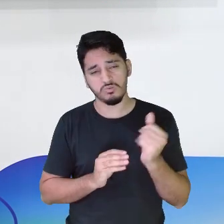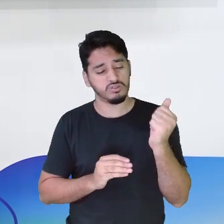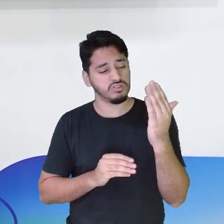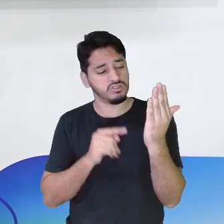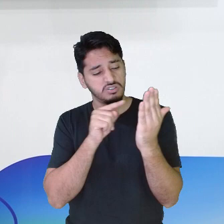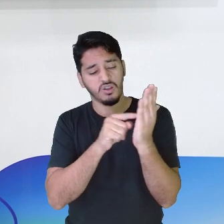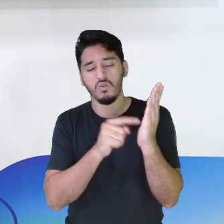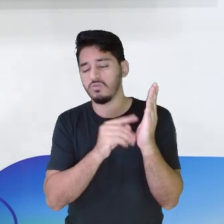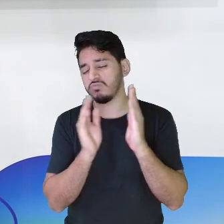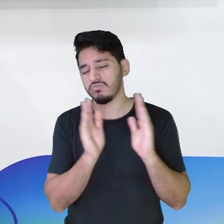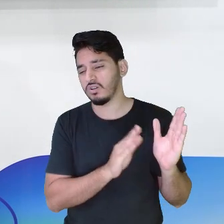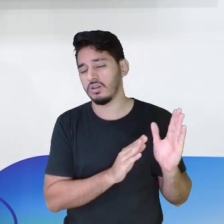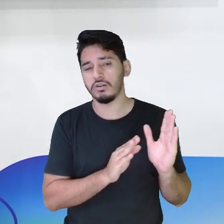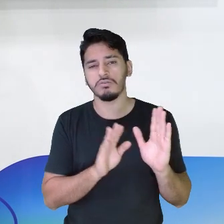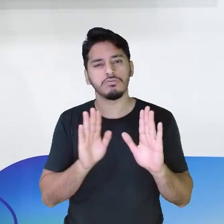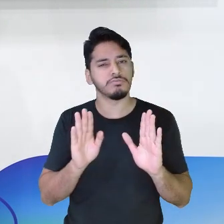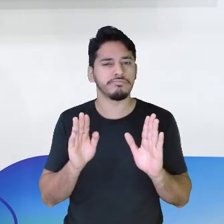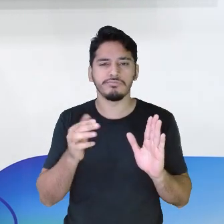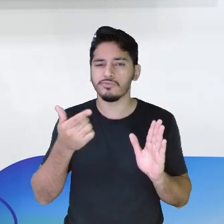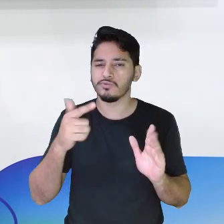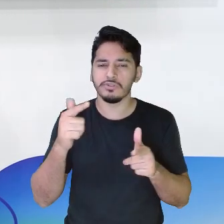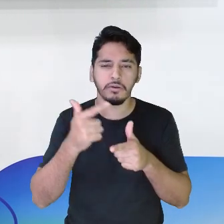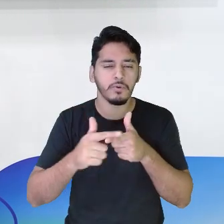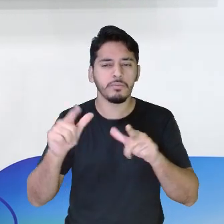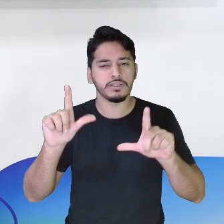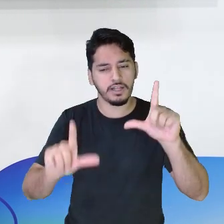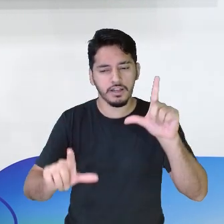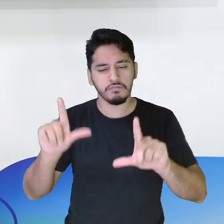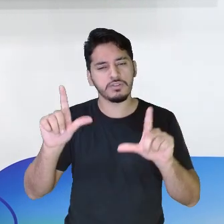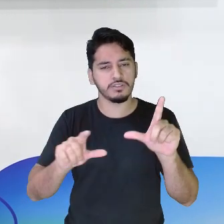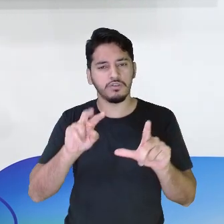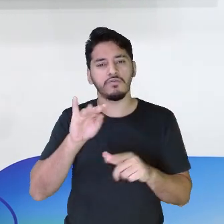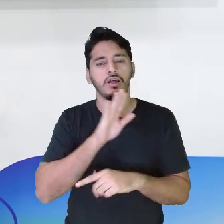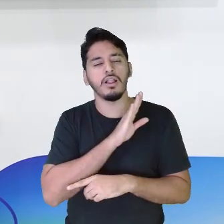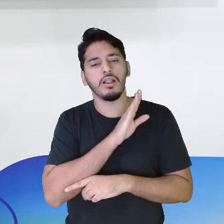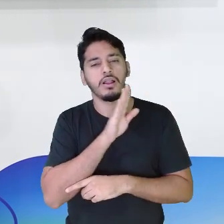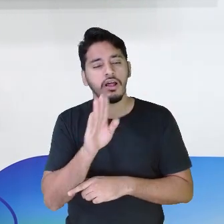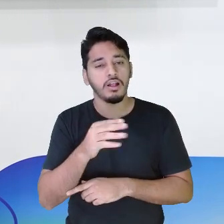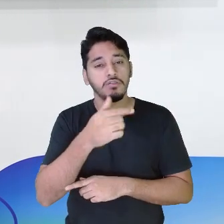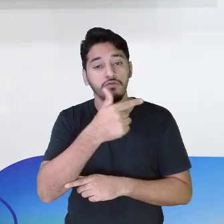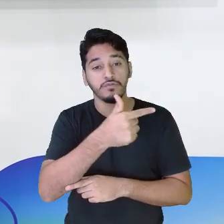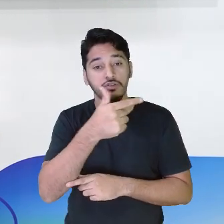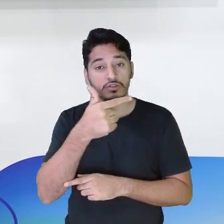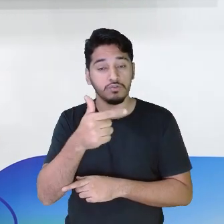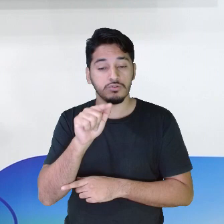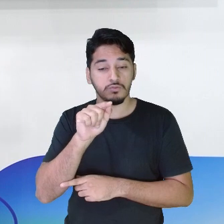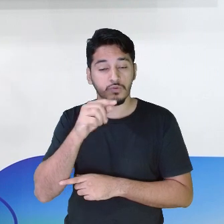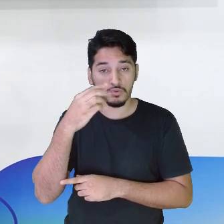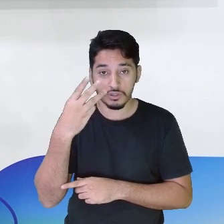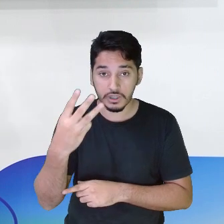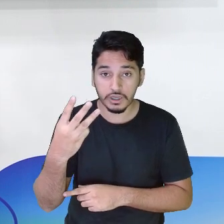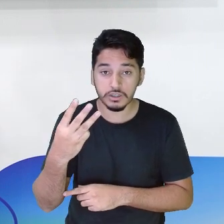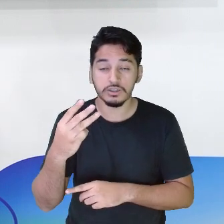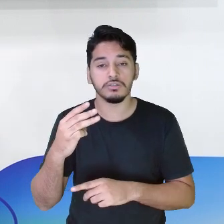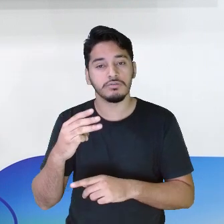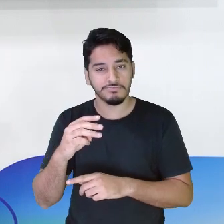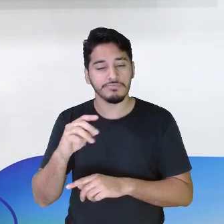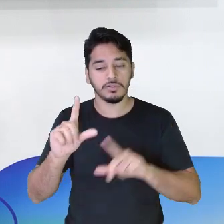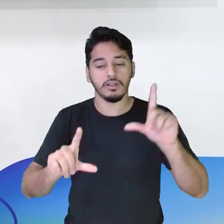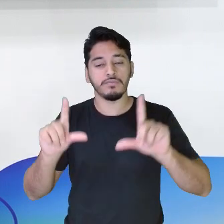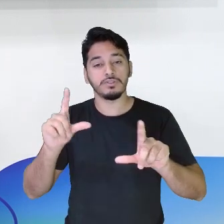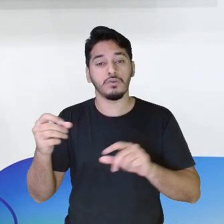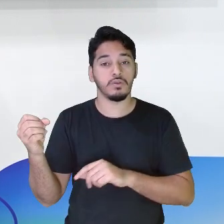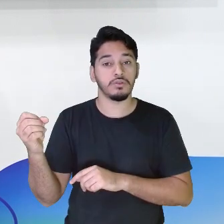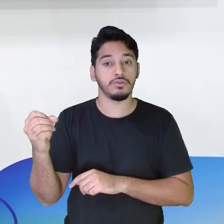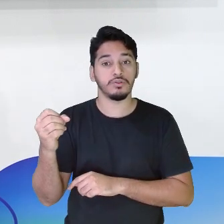quer assistir pela TV? Não tem problema. Vai lá no canal 22.3 TV Nova.